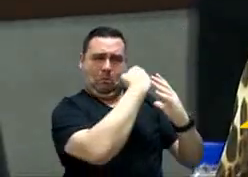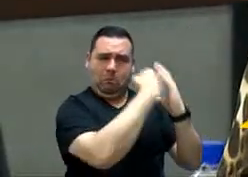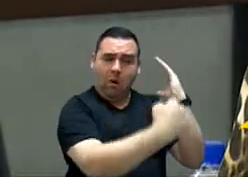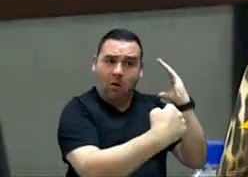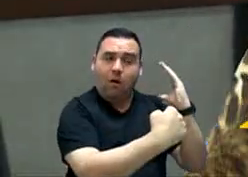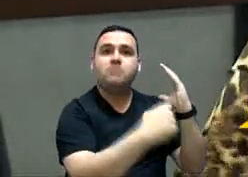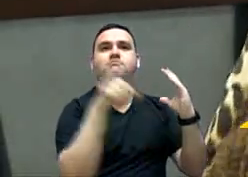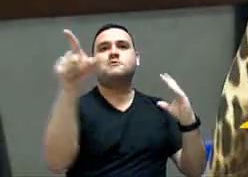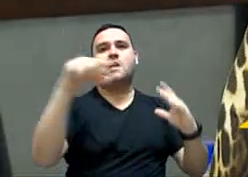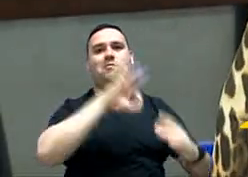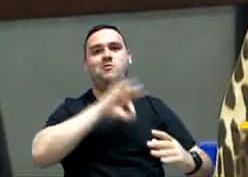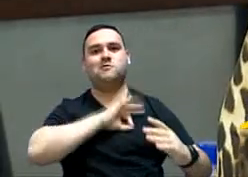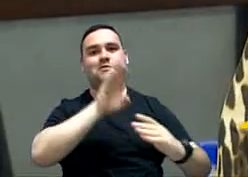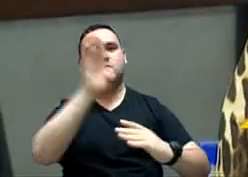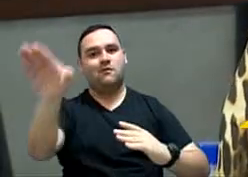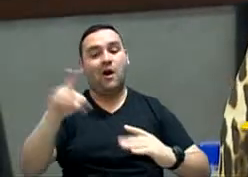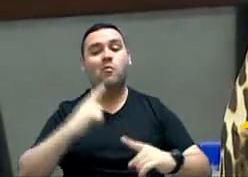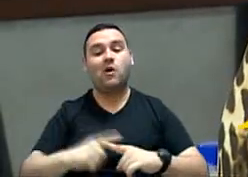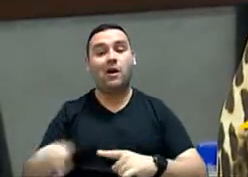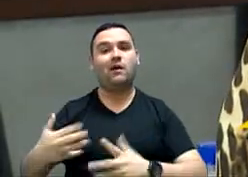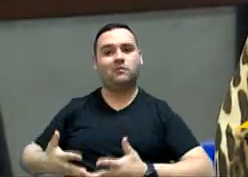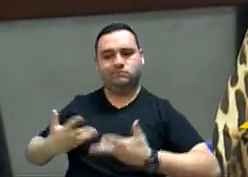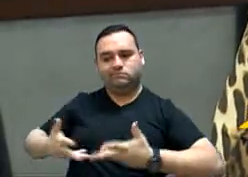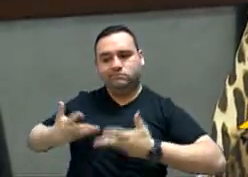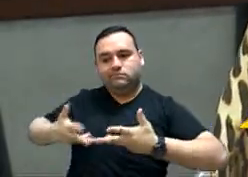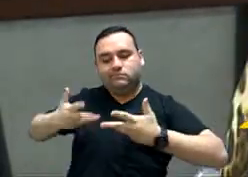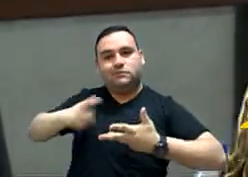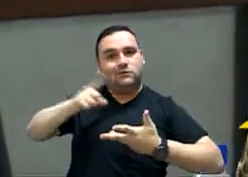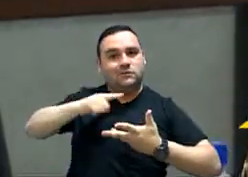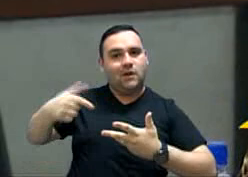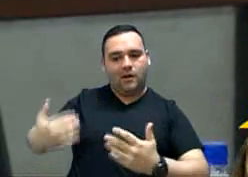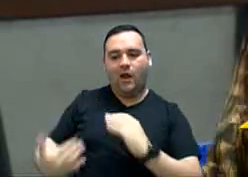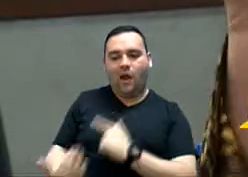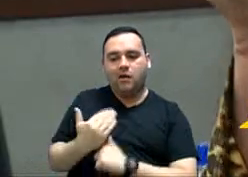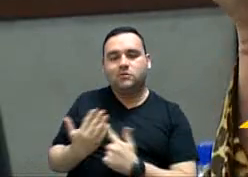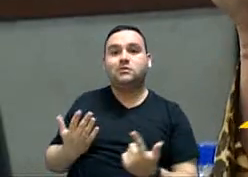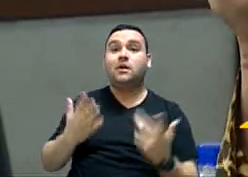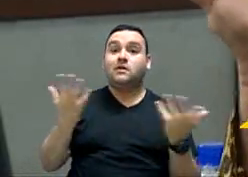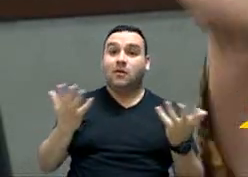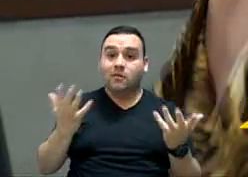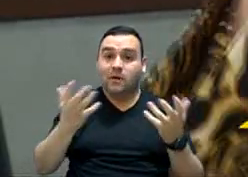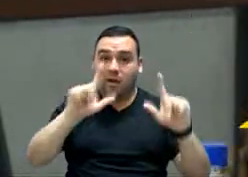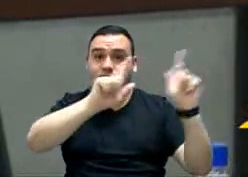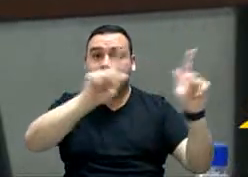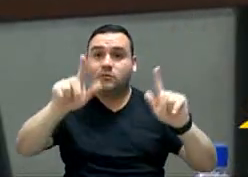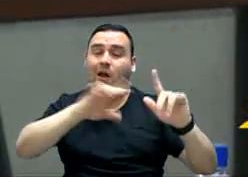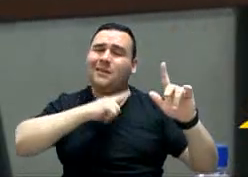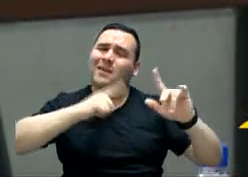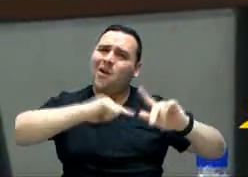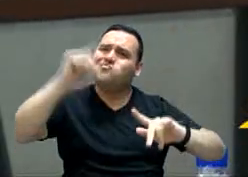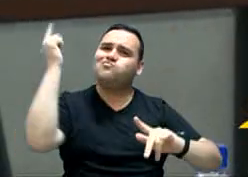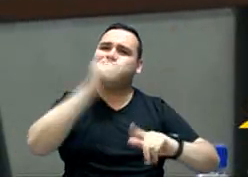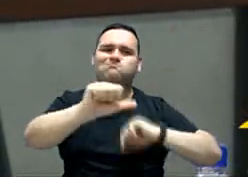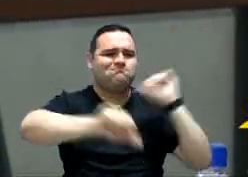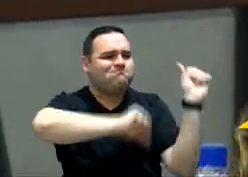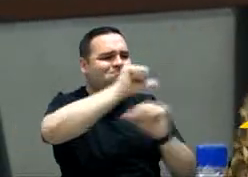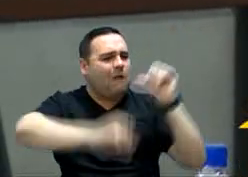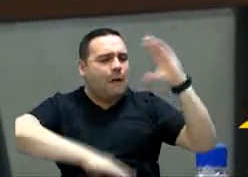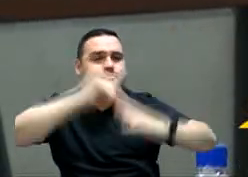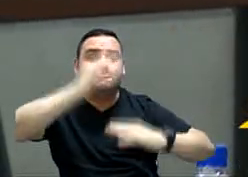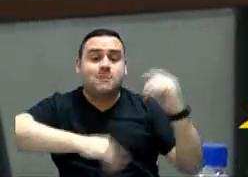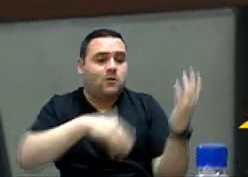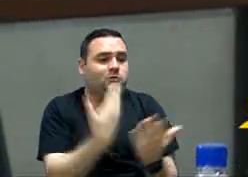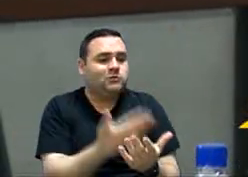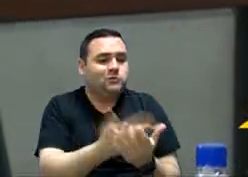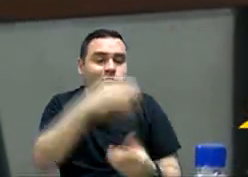nosso apoio e eu peço o apoio da casa toda, Fernanda. Esperemos que essa campanha se transforme numa ação dentro